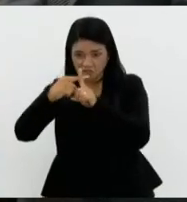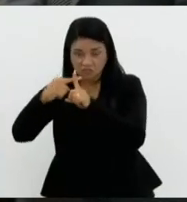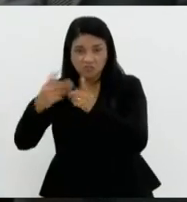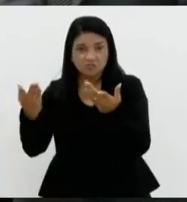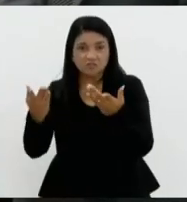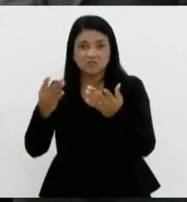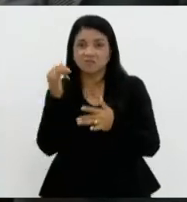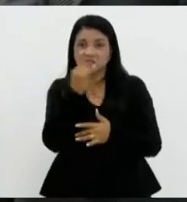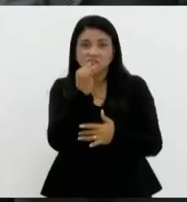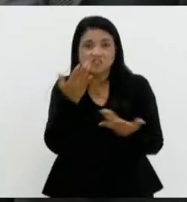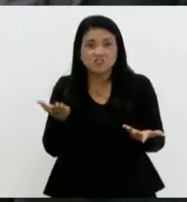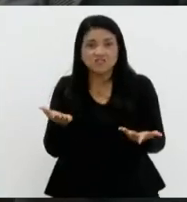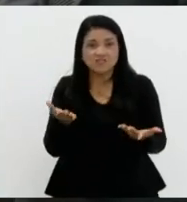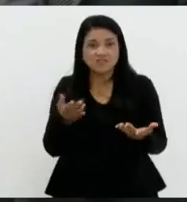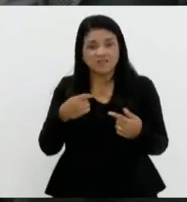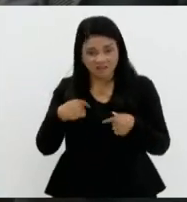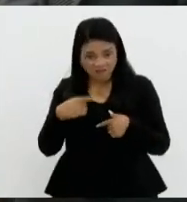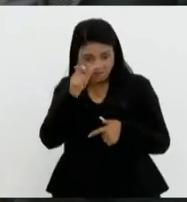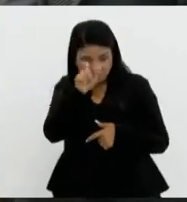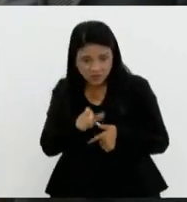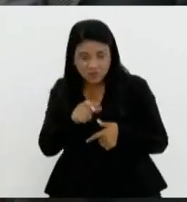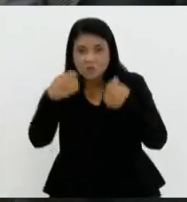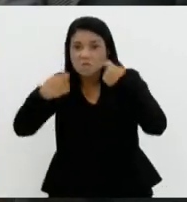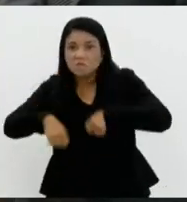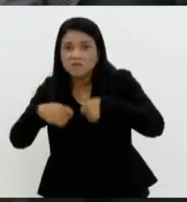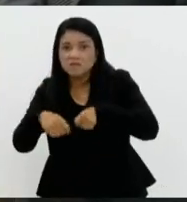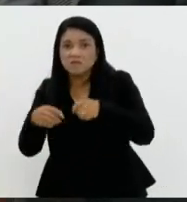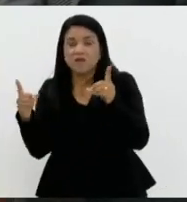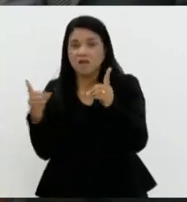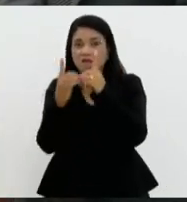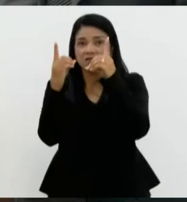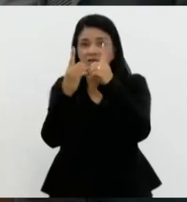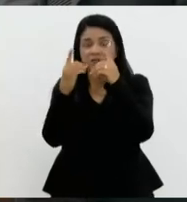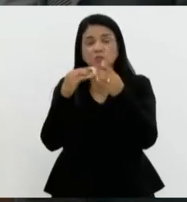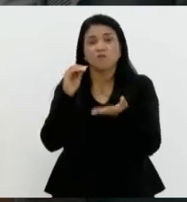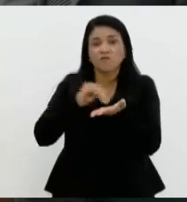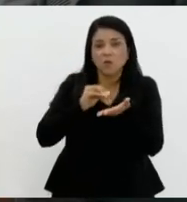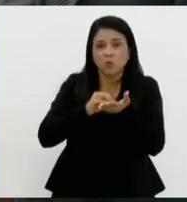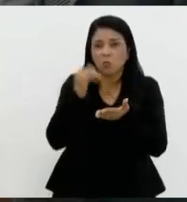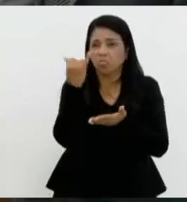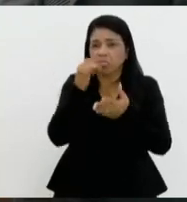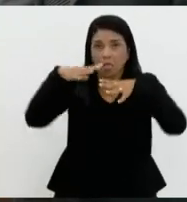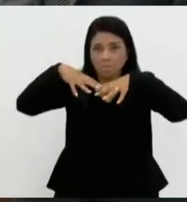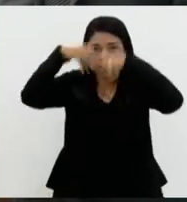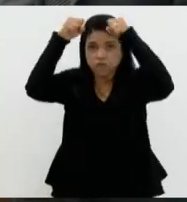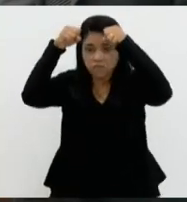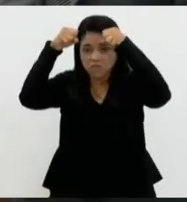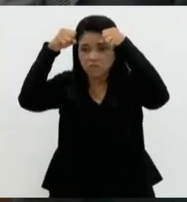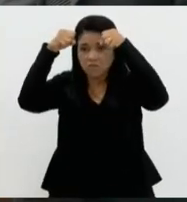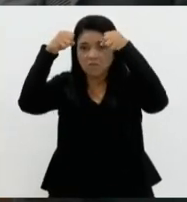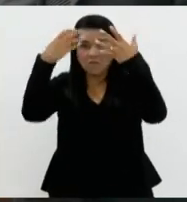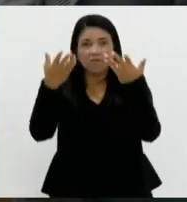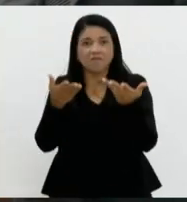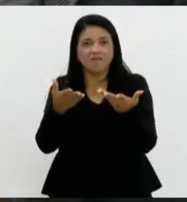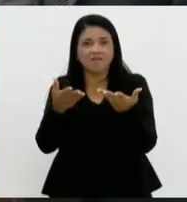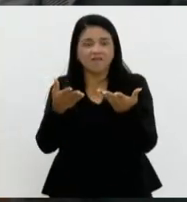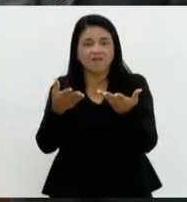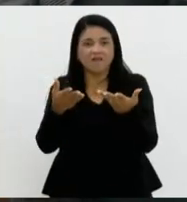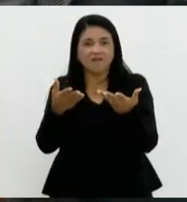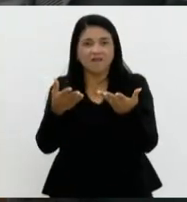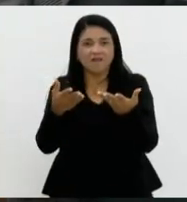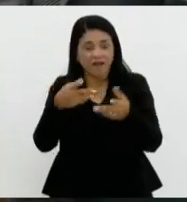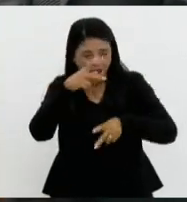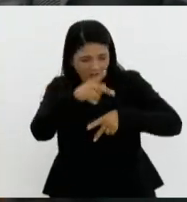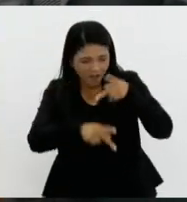necessita, né, de um atendimento por falta de energia ou no seu balcão, as pessoas, sua população